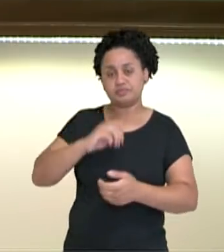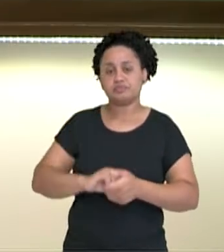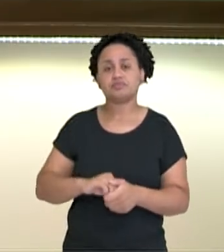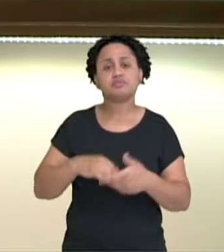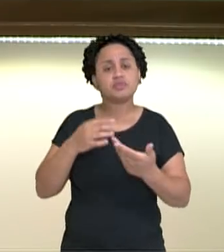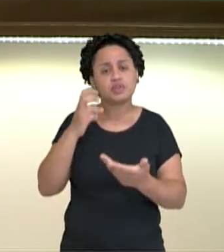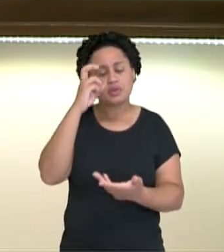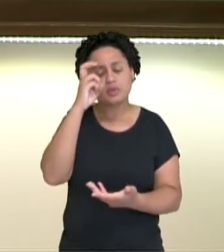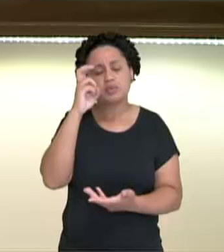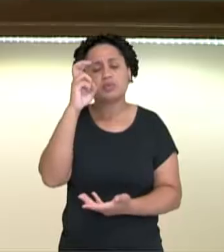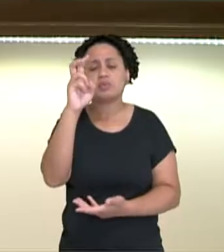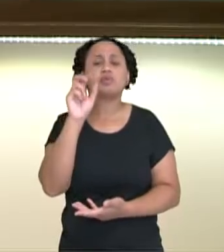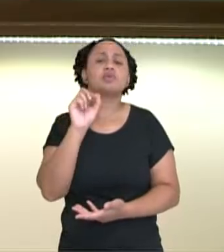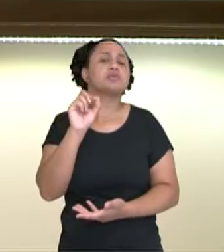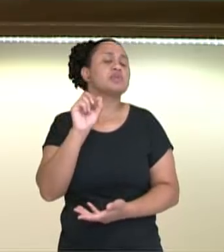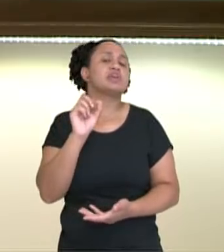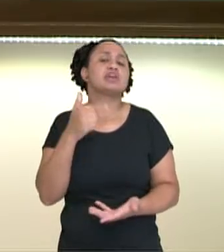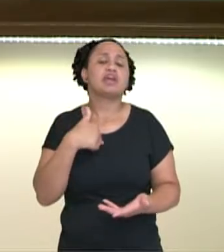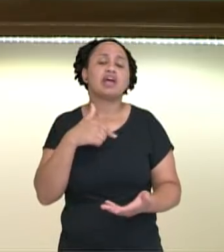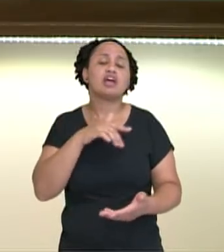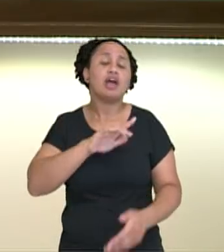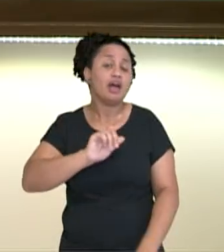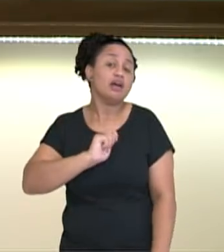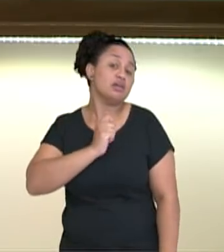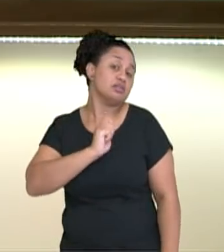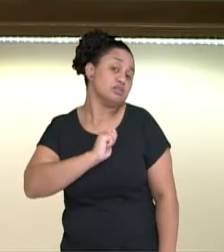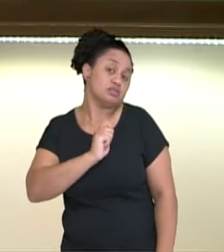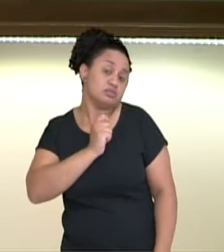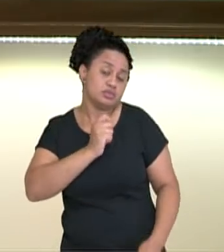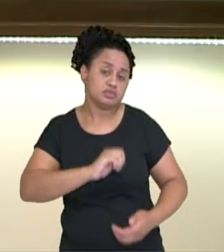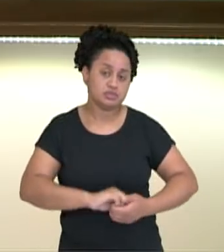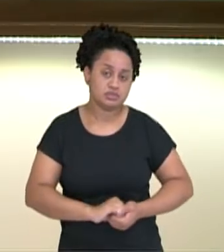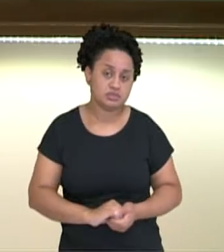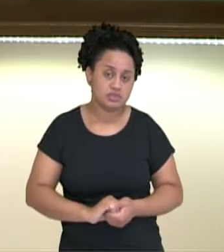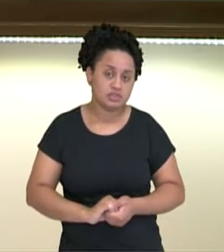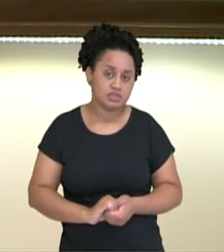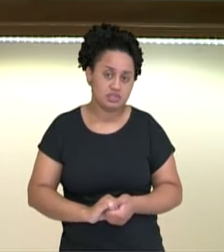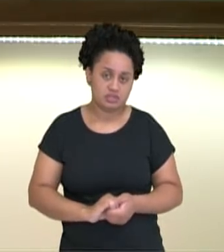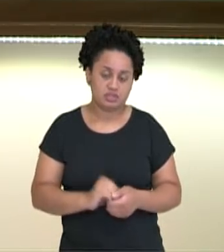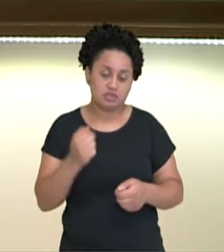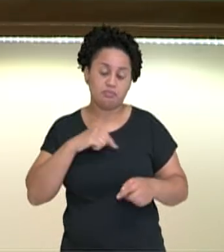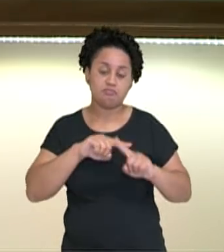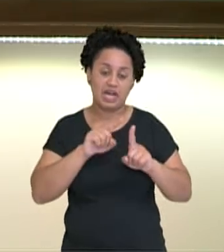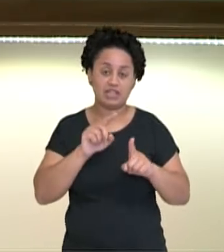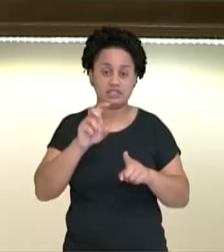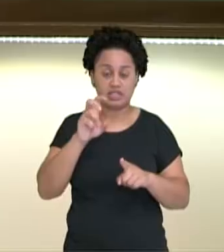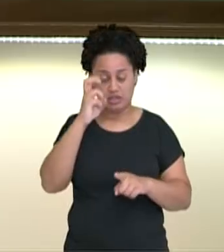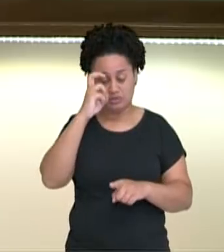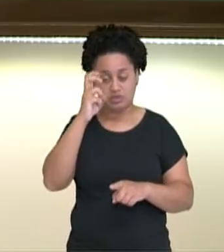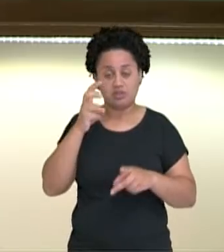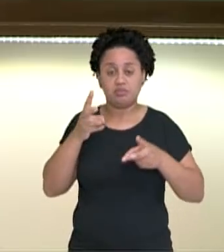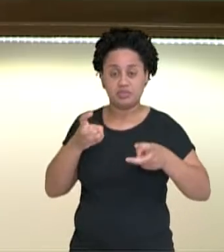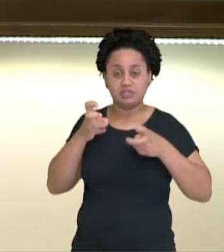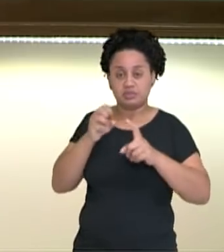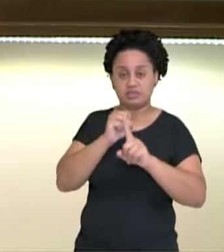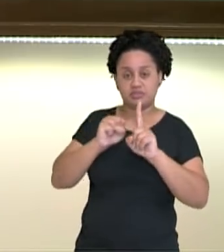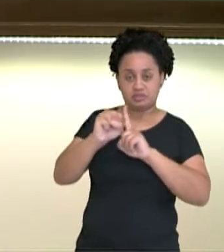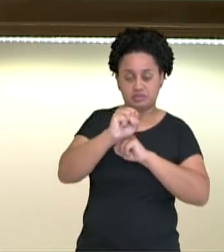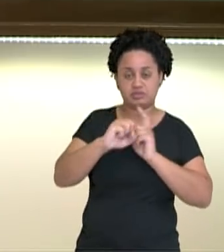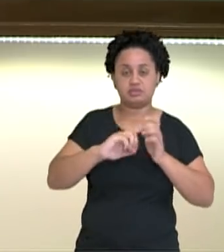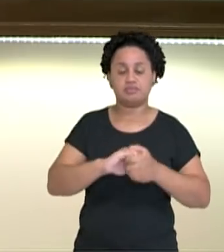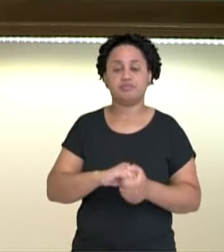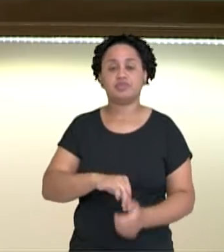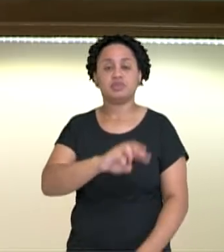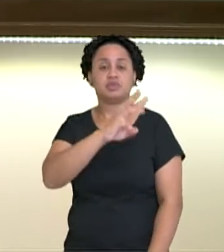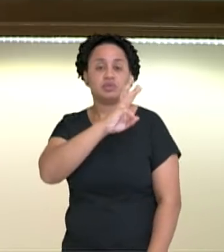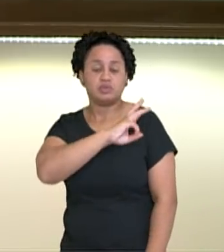ela é basicamente uma questão antropológica, vista pela sociologia. No 3º ano, dedicamos também boa